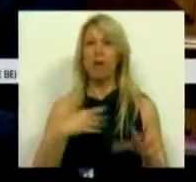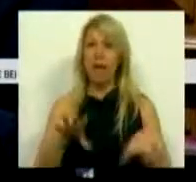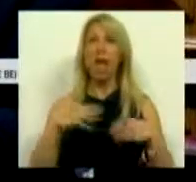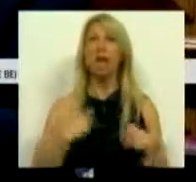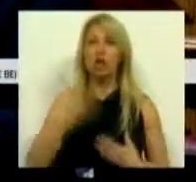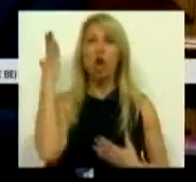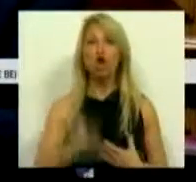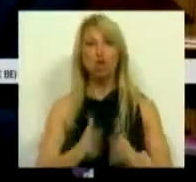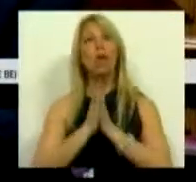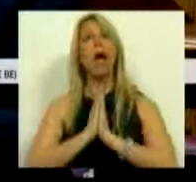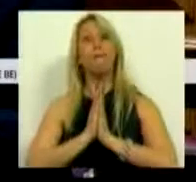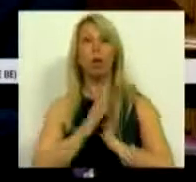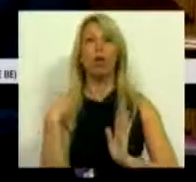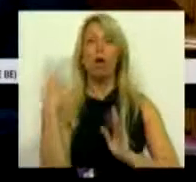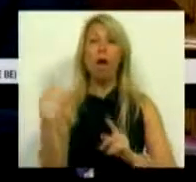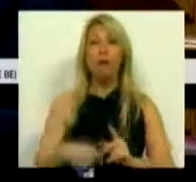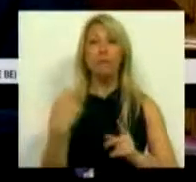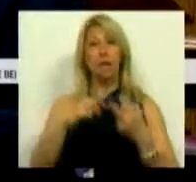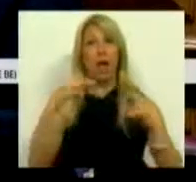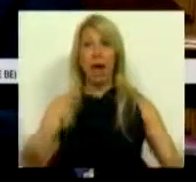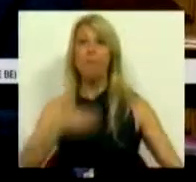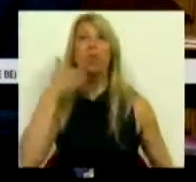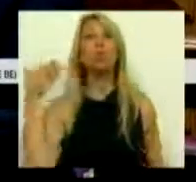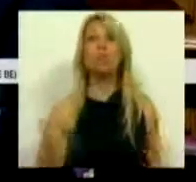autarcas, dos especialistas, dos